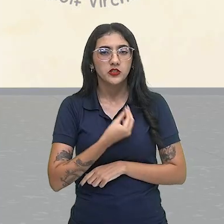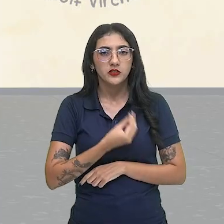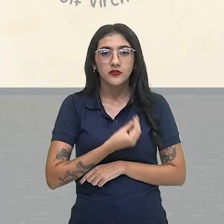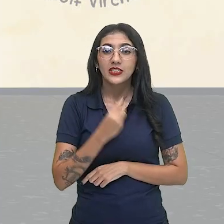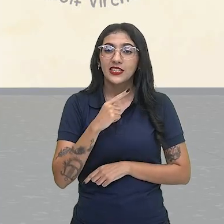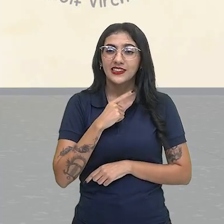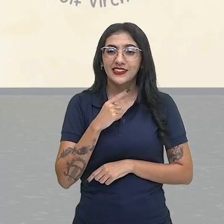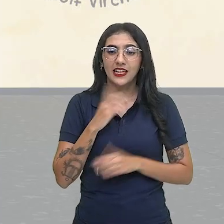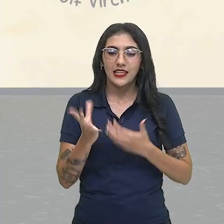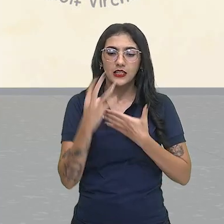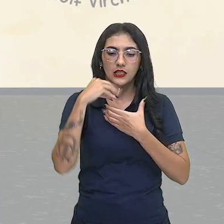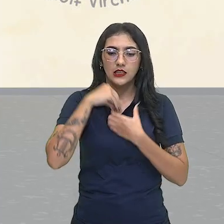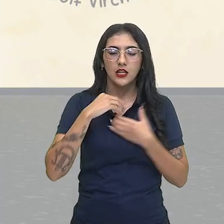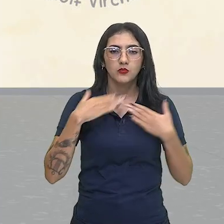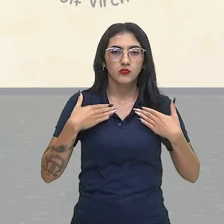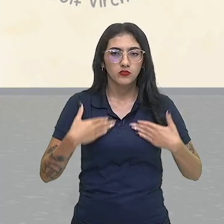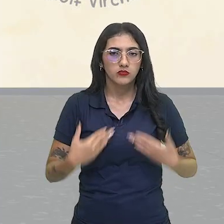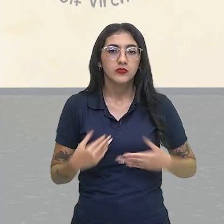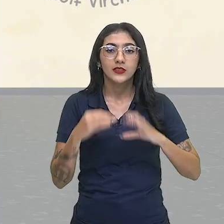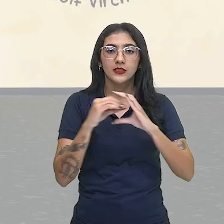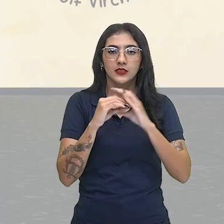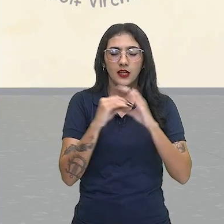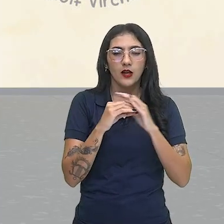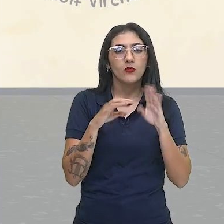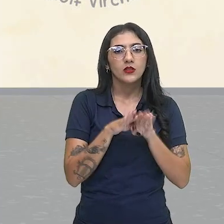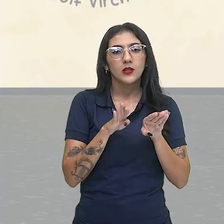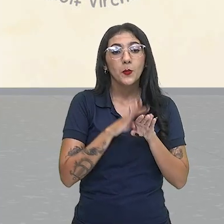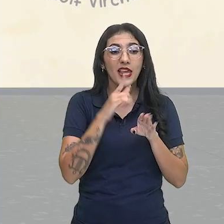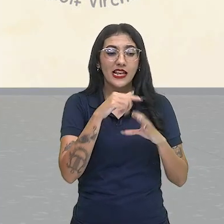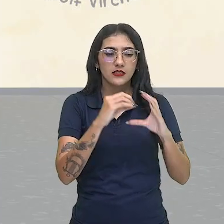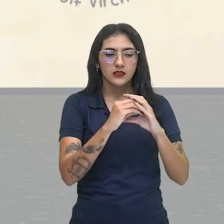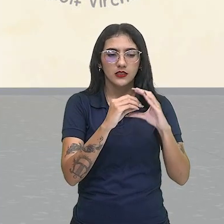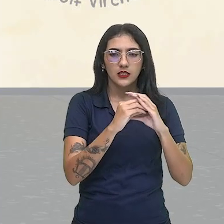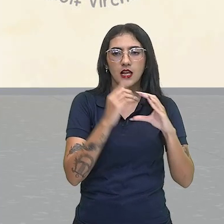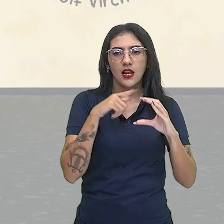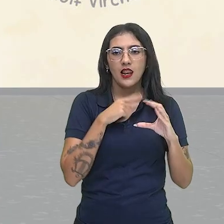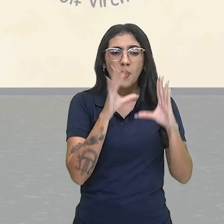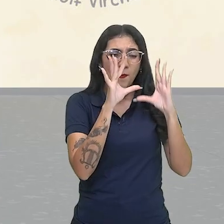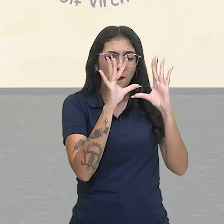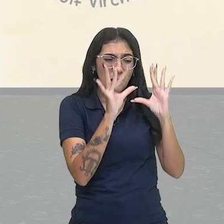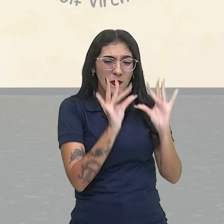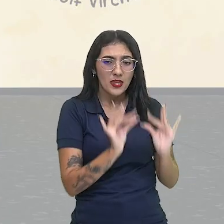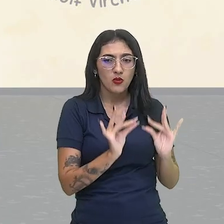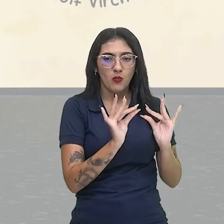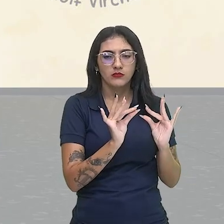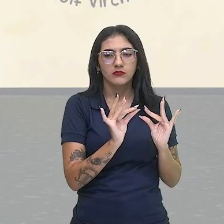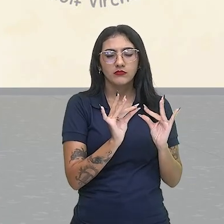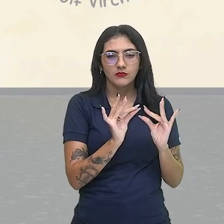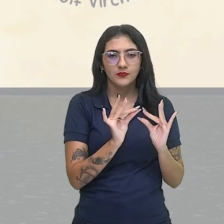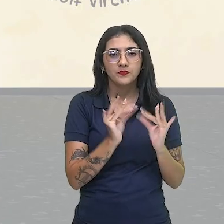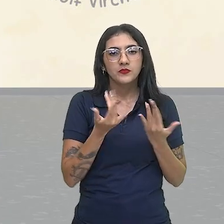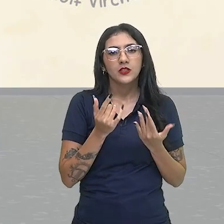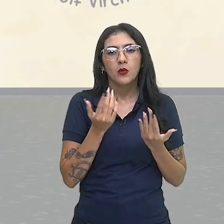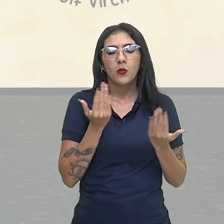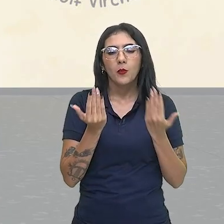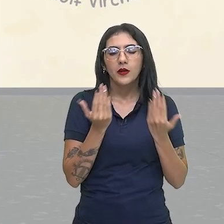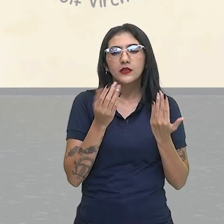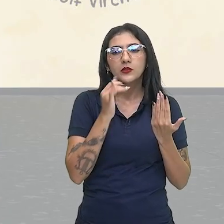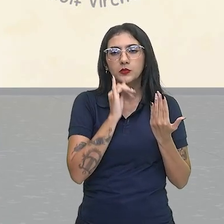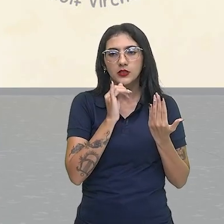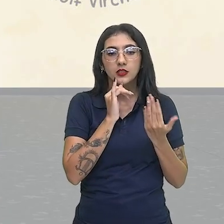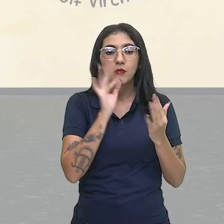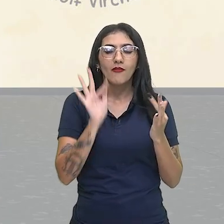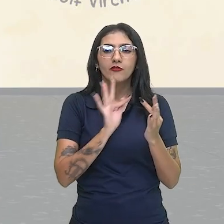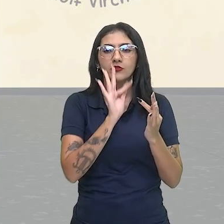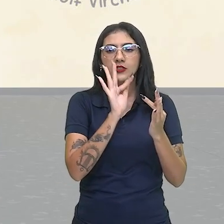por células e que a célula é a menor unidade funcional da vida, ou seja, associada à